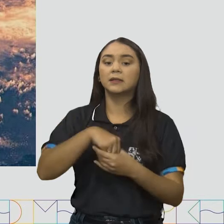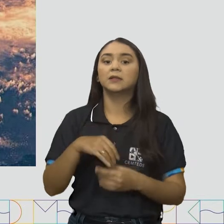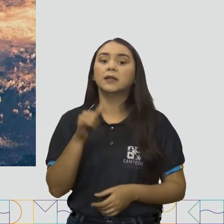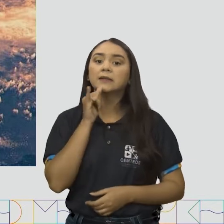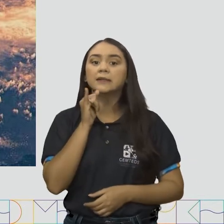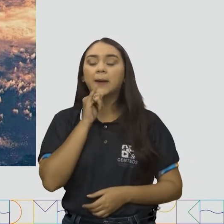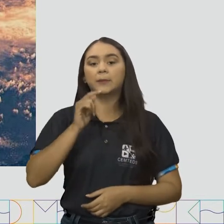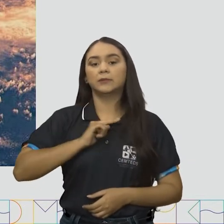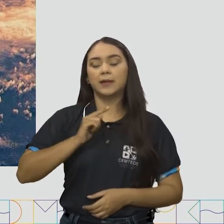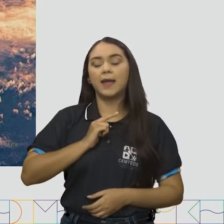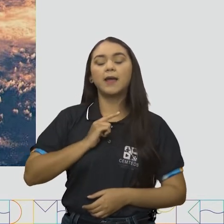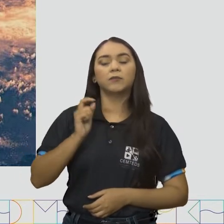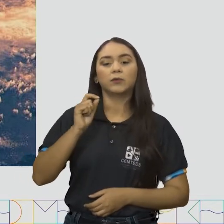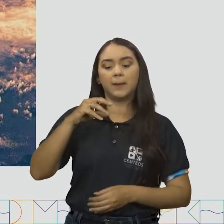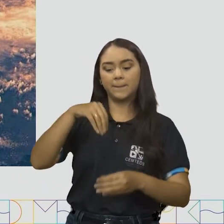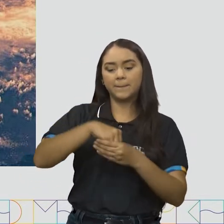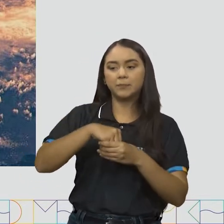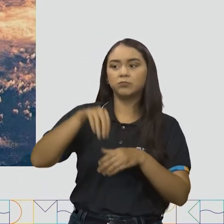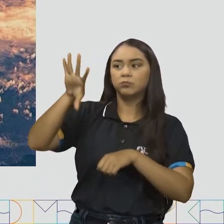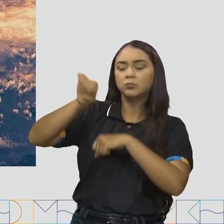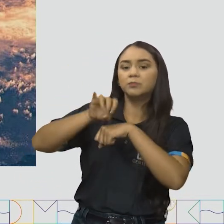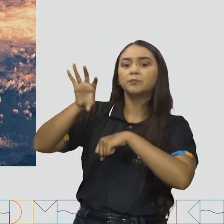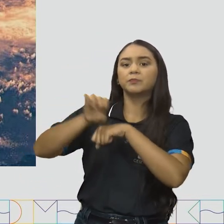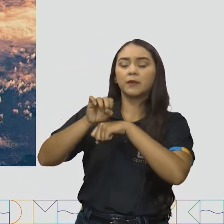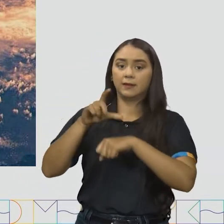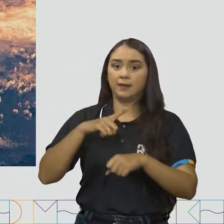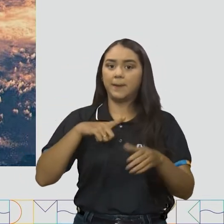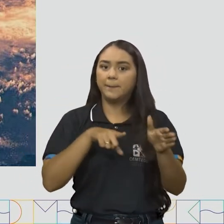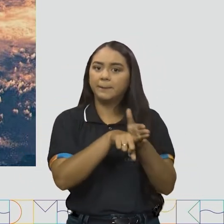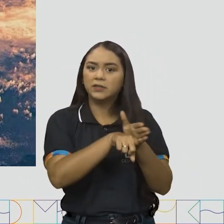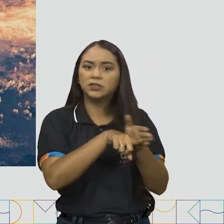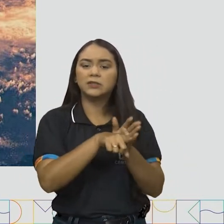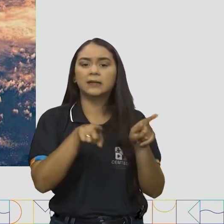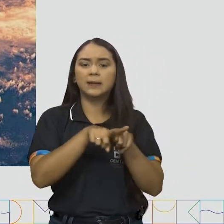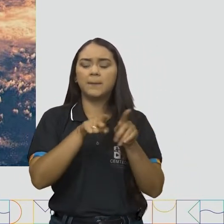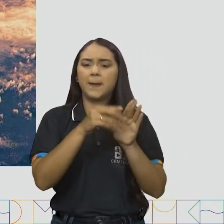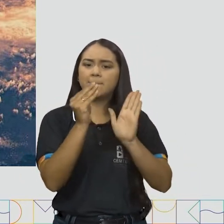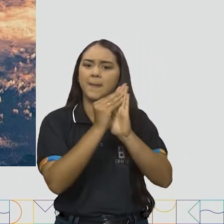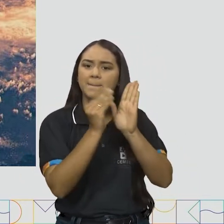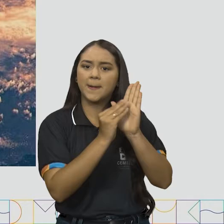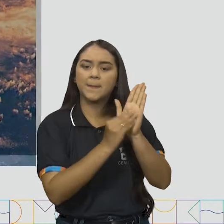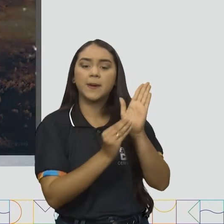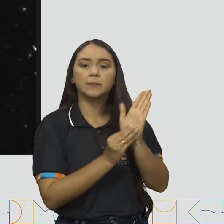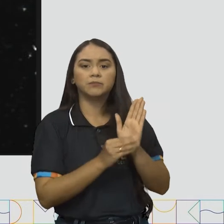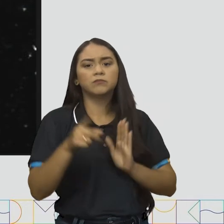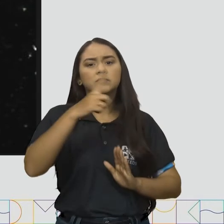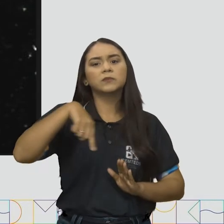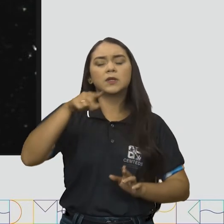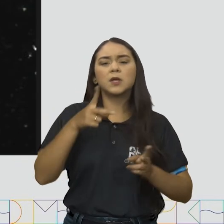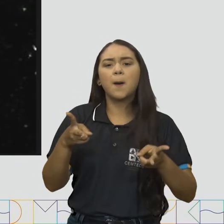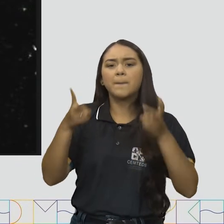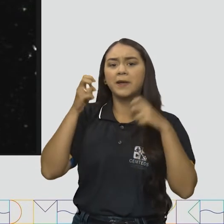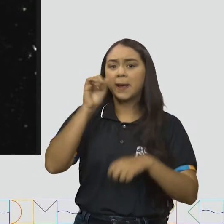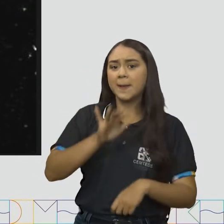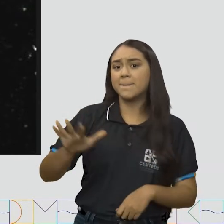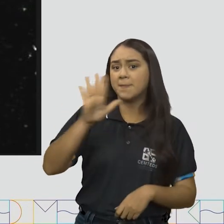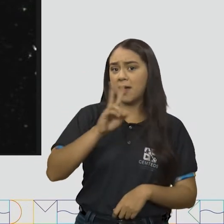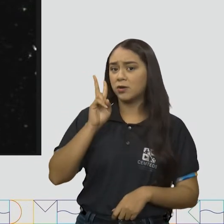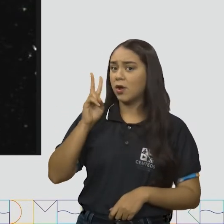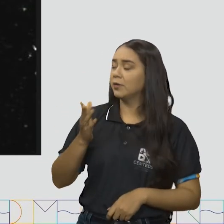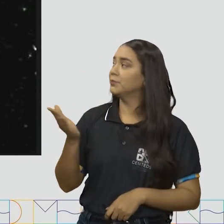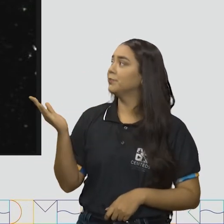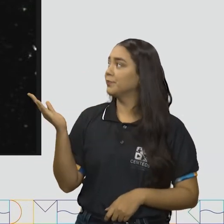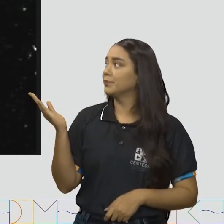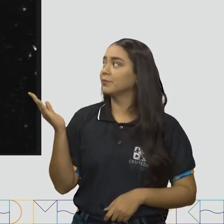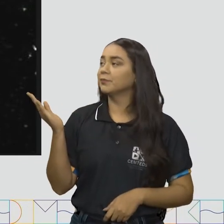funções, como as de sensoriamento remoto, usado para pesquisa e monitoramento de dados geográficos. Observe essa imagem e note